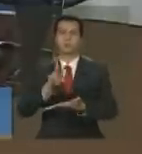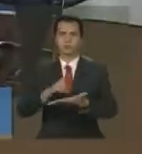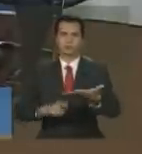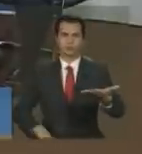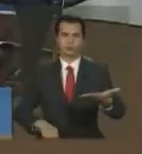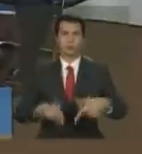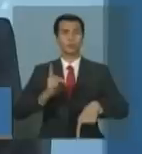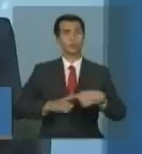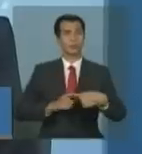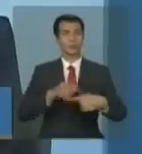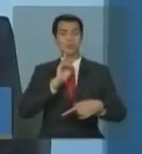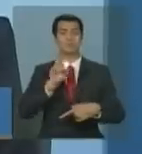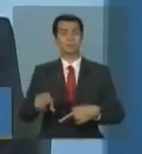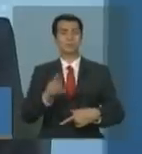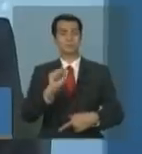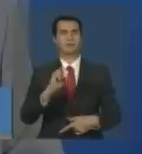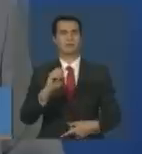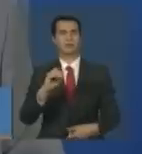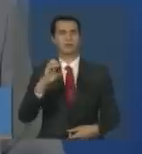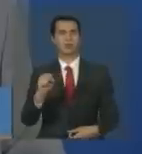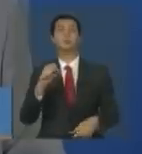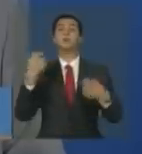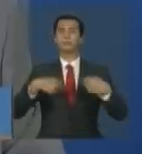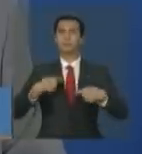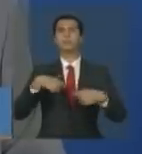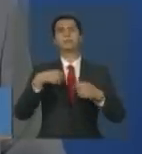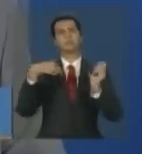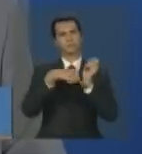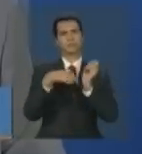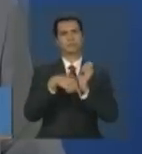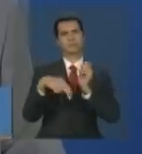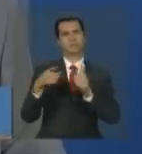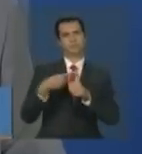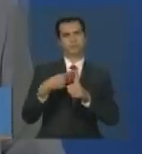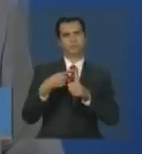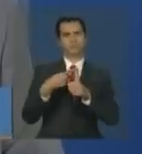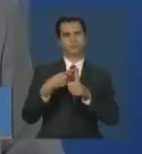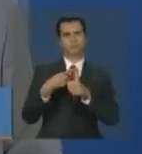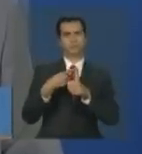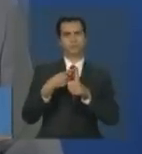censo, né, precisa atualizar o cadastro único. Então, é um processo que